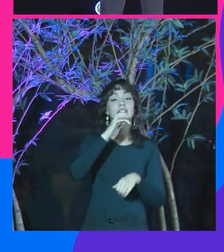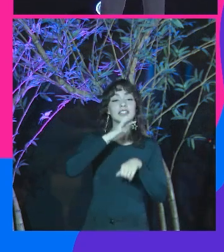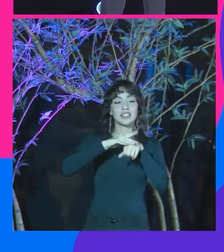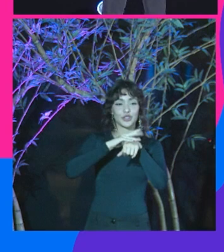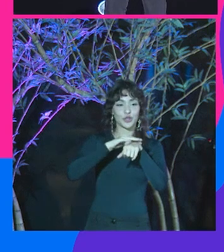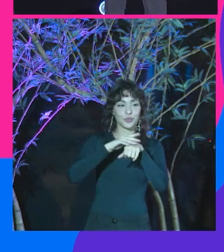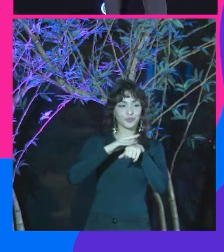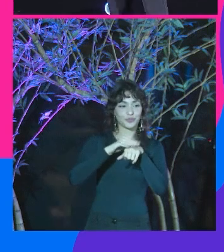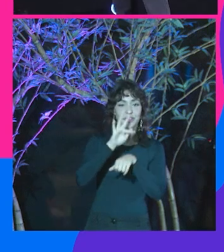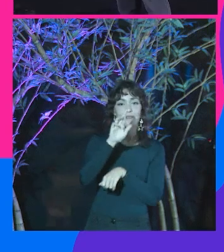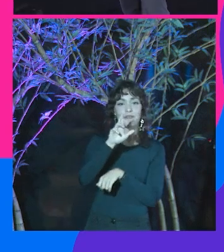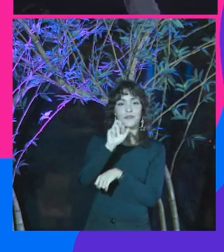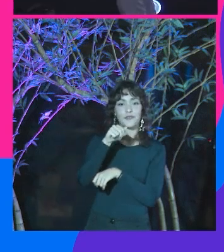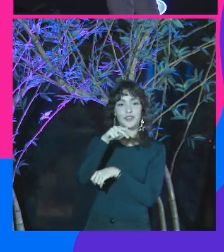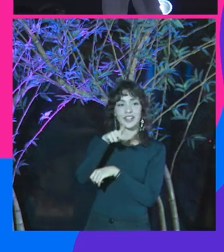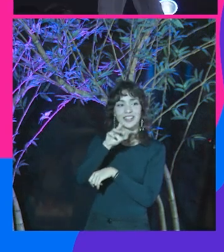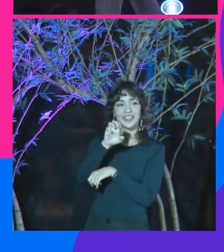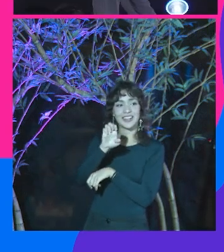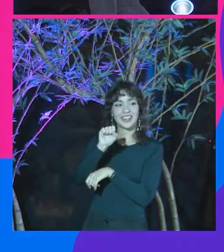Frankenstein.